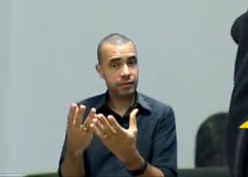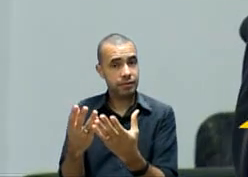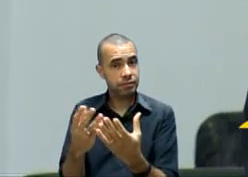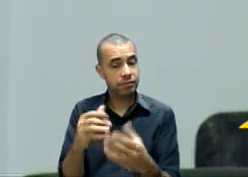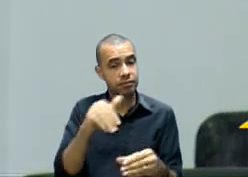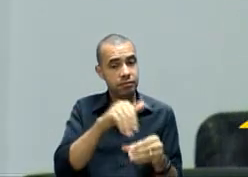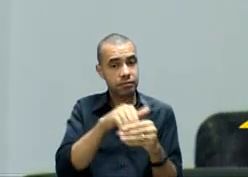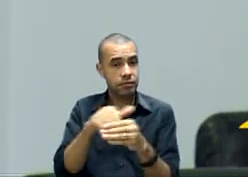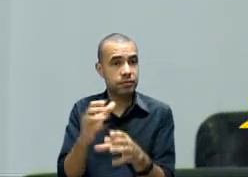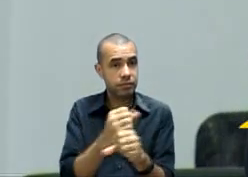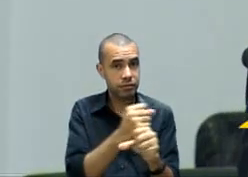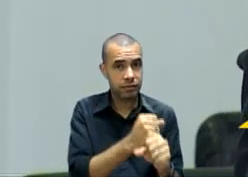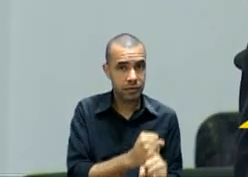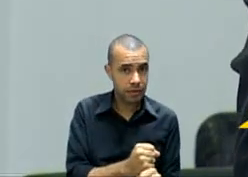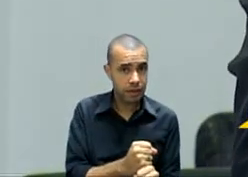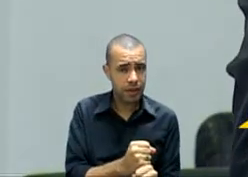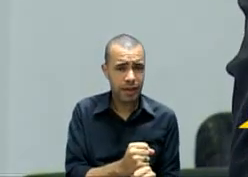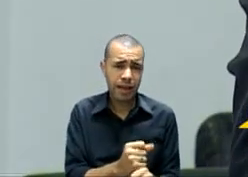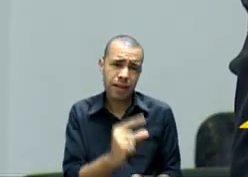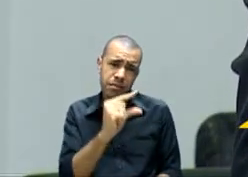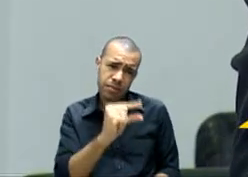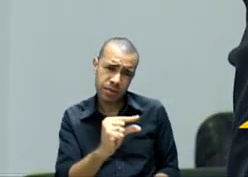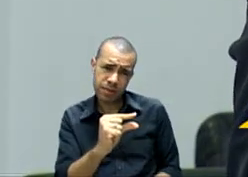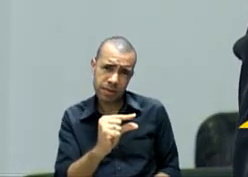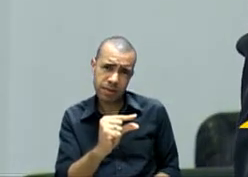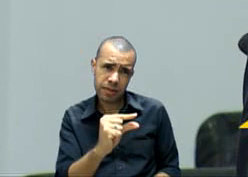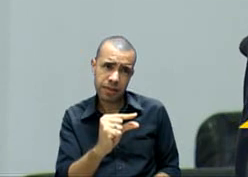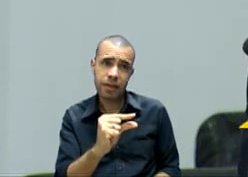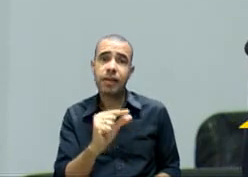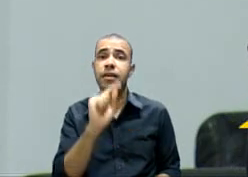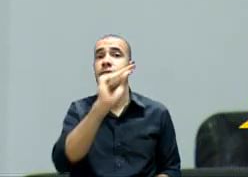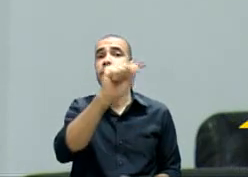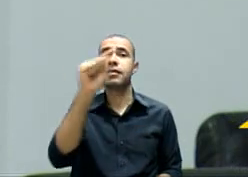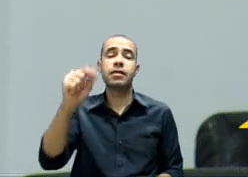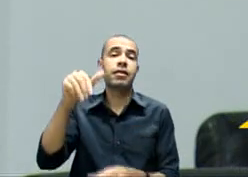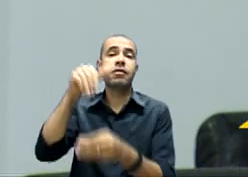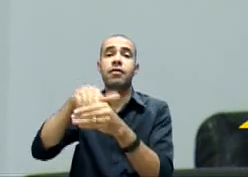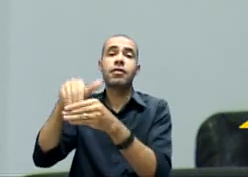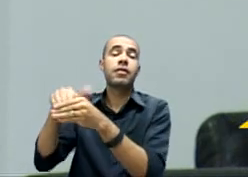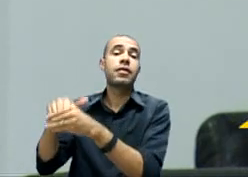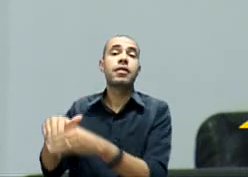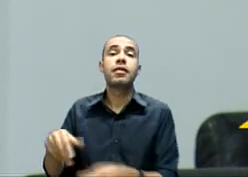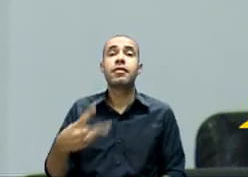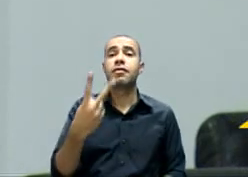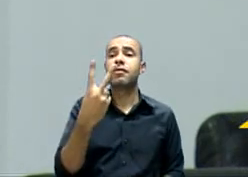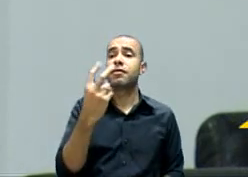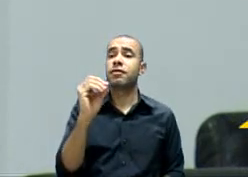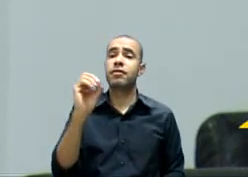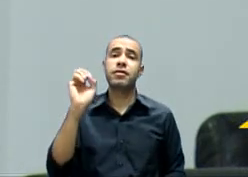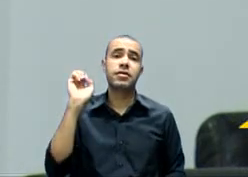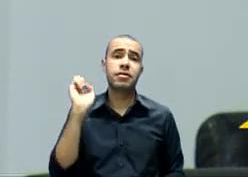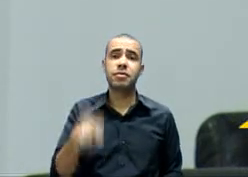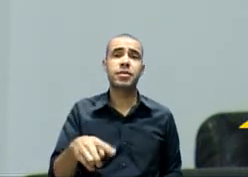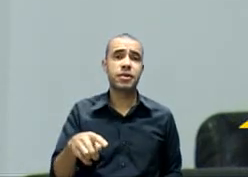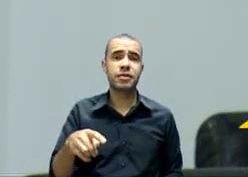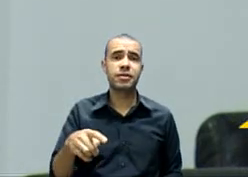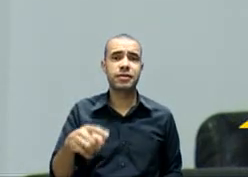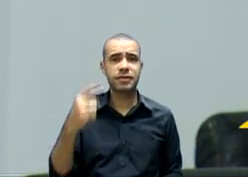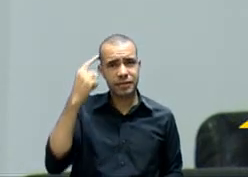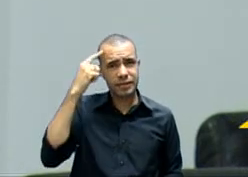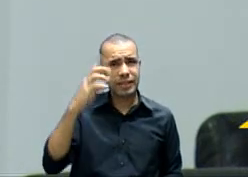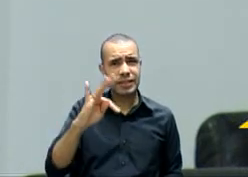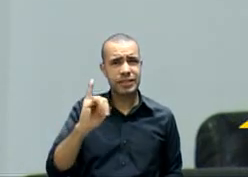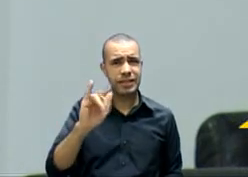do que os aventureiros que levaram votos daqui de Sorocaba. Só o Tiririca levou mais de 20 mil votos de Sorocaba. O que, que o Tiririca fez para a